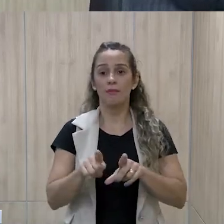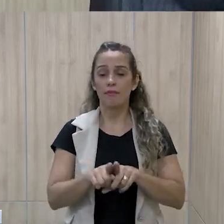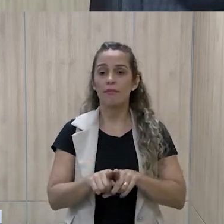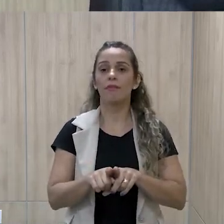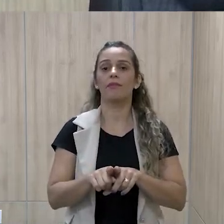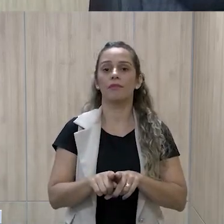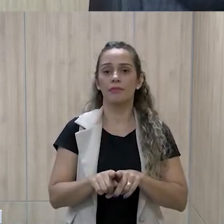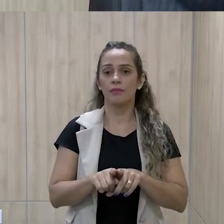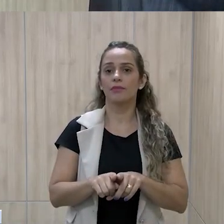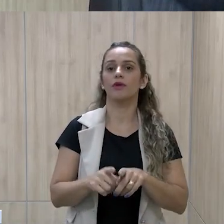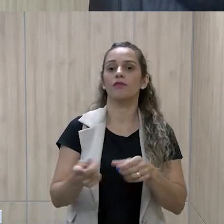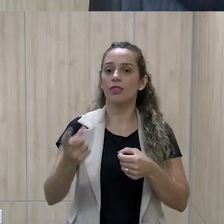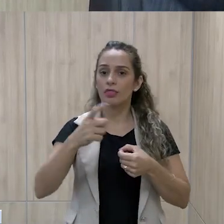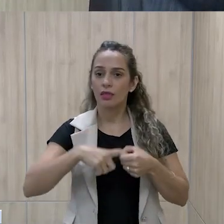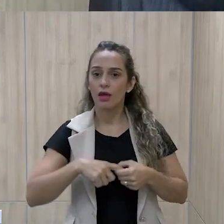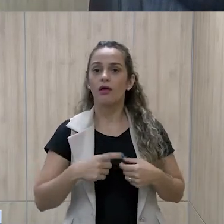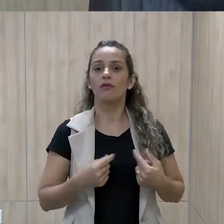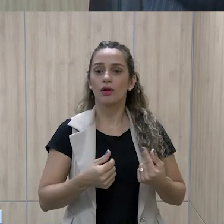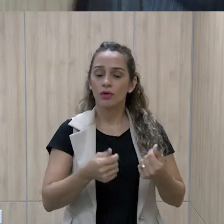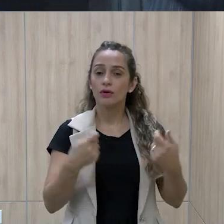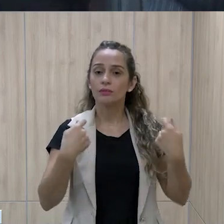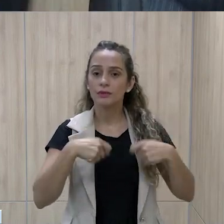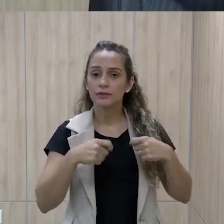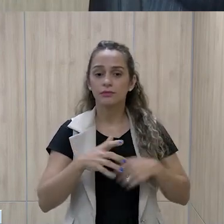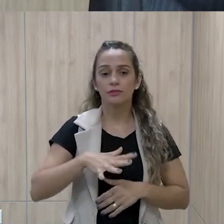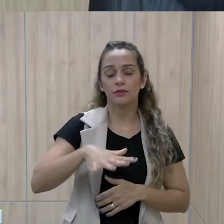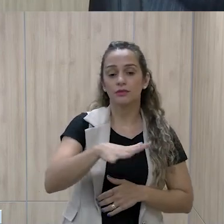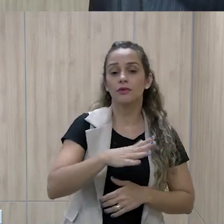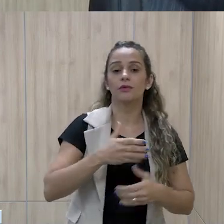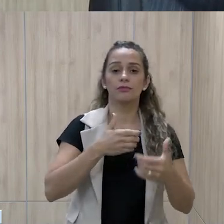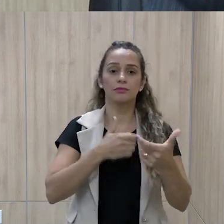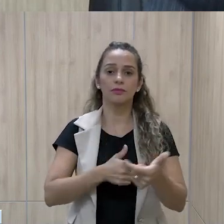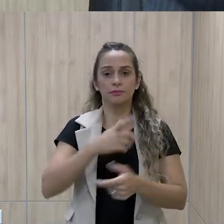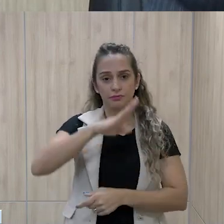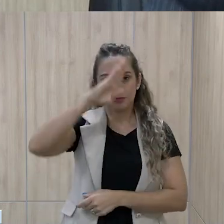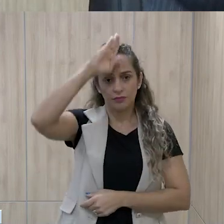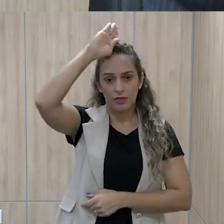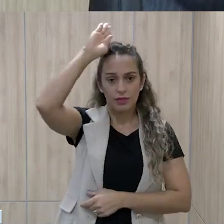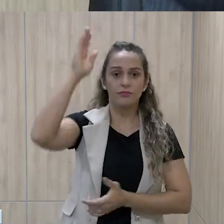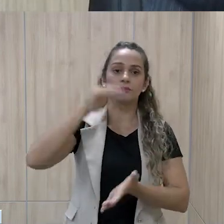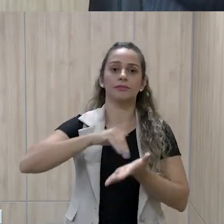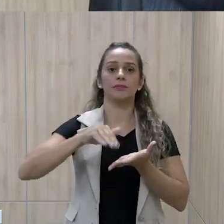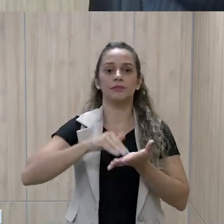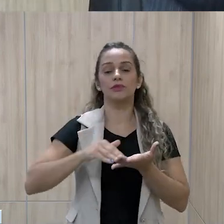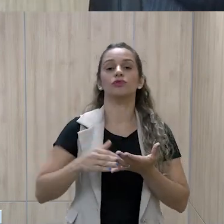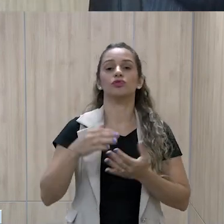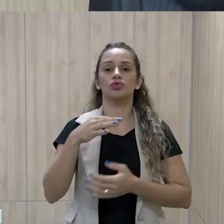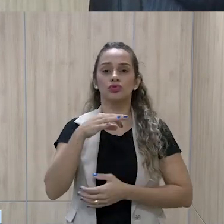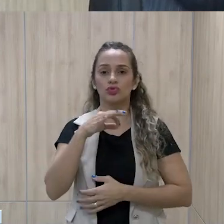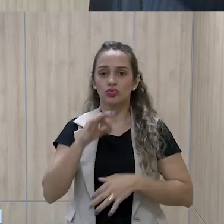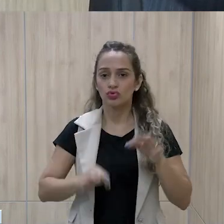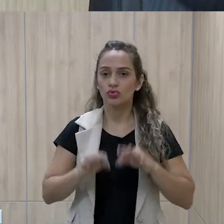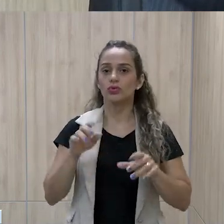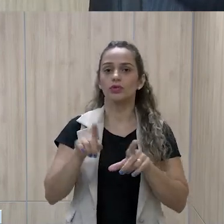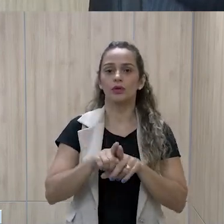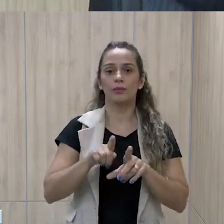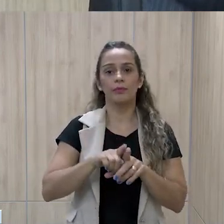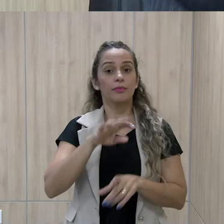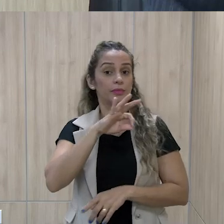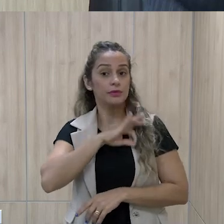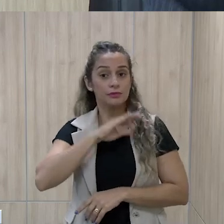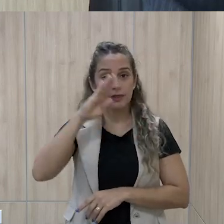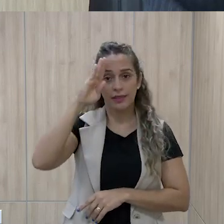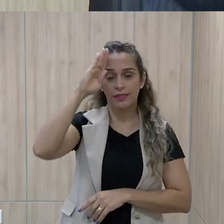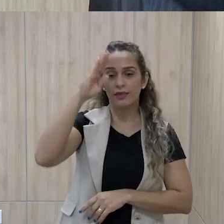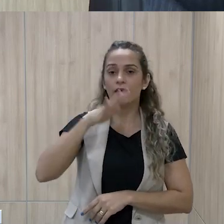e de recuperação anti-econômica pertencente a frota do Corpo de Bombeiro Militar Secretaria de Justiça Polícia